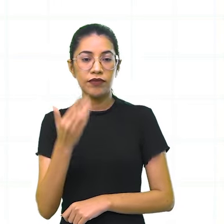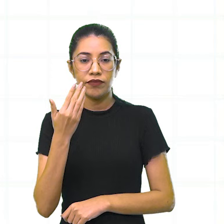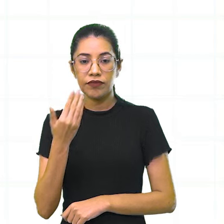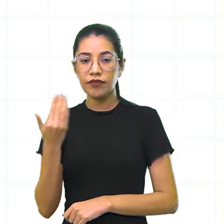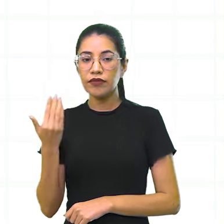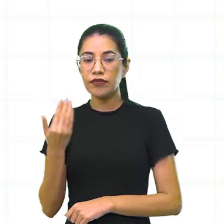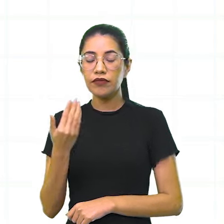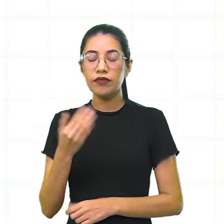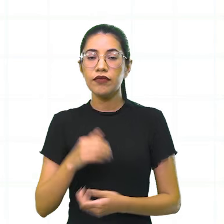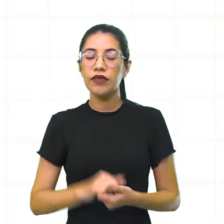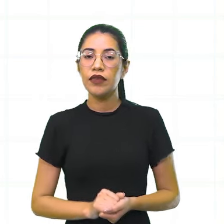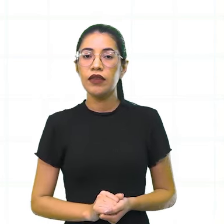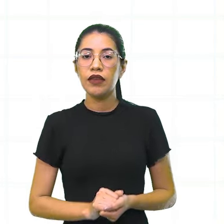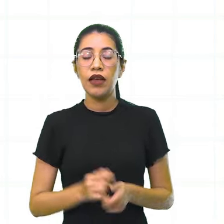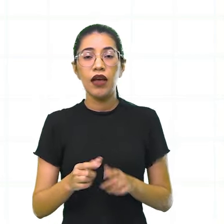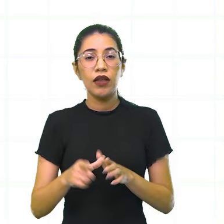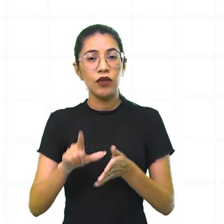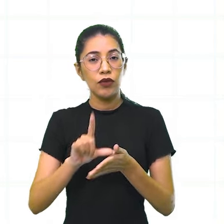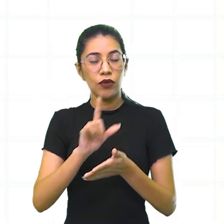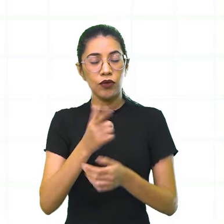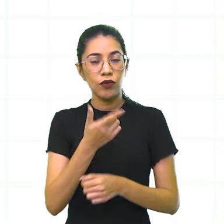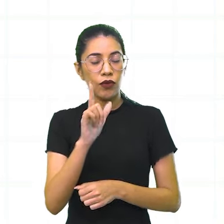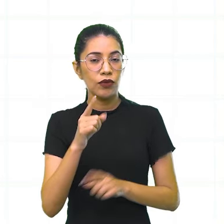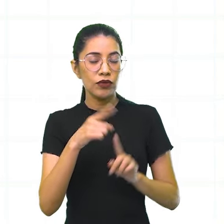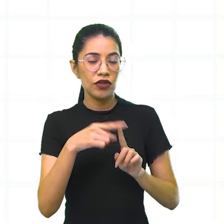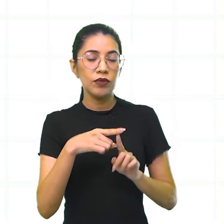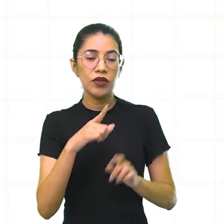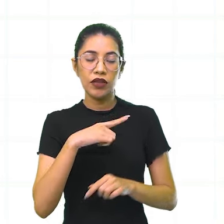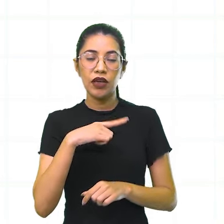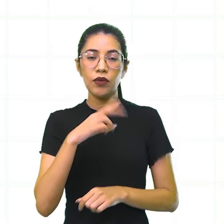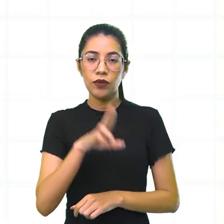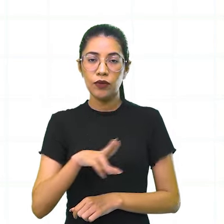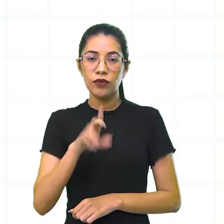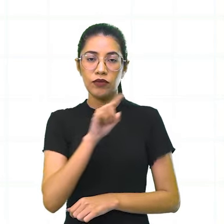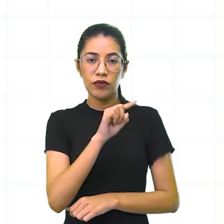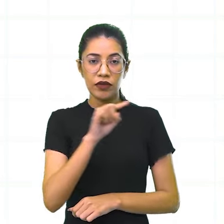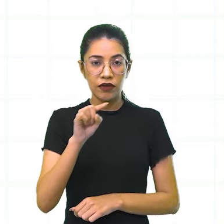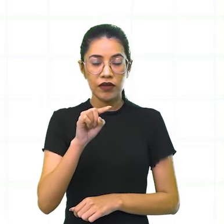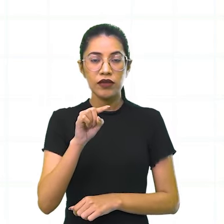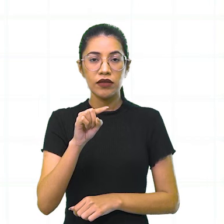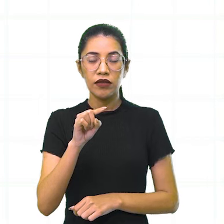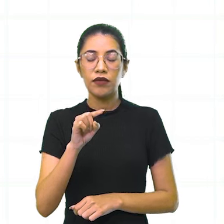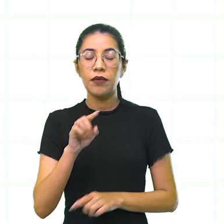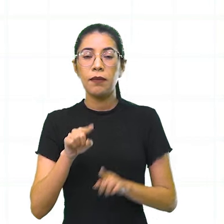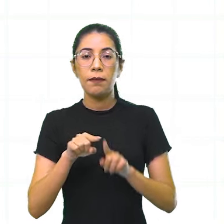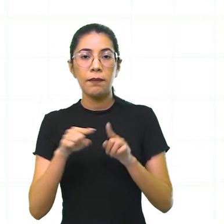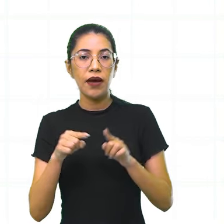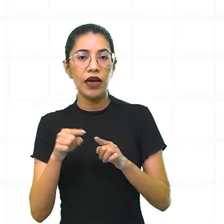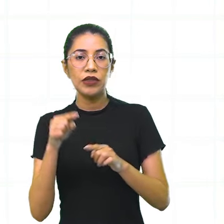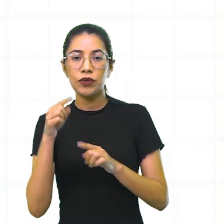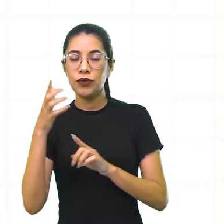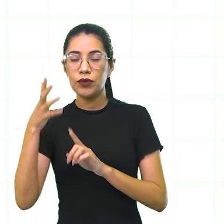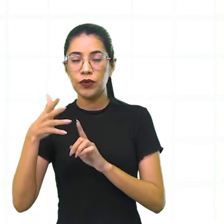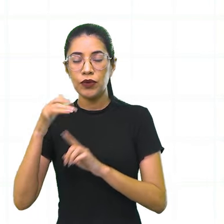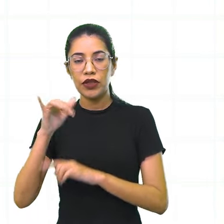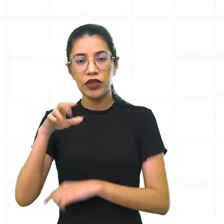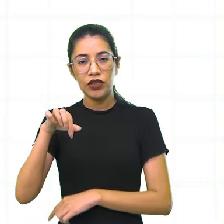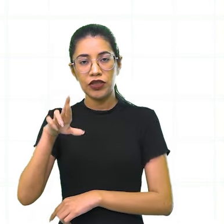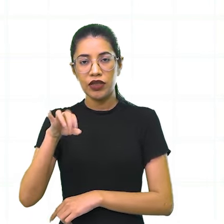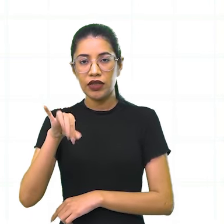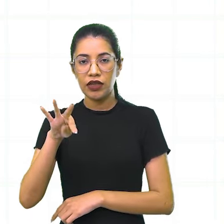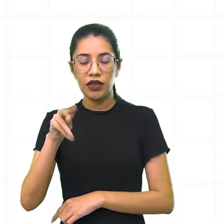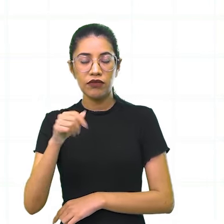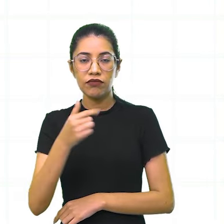travessão aqui. Lá no discurso direto eu tenho o uso do travessão, né? Mas aqui eu não tenho. Nós não vamos ter a utilização